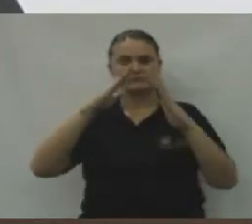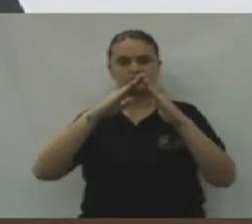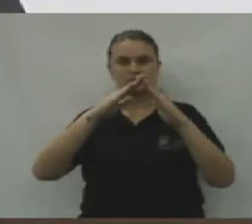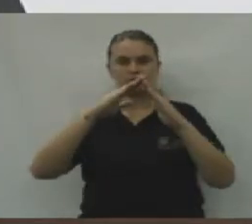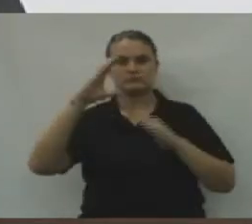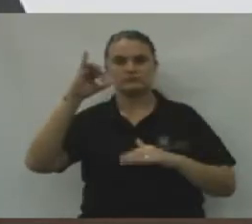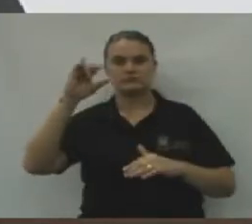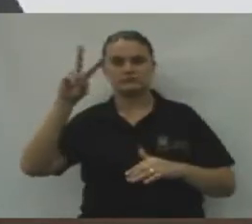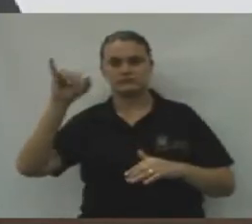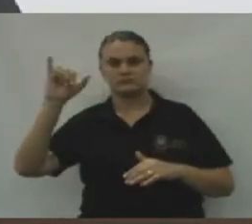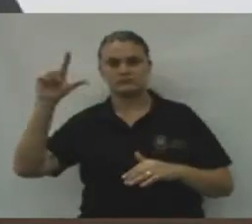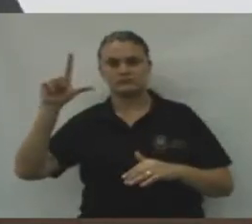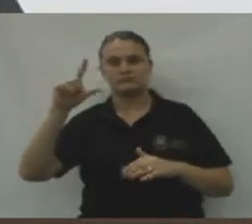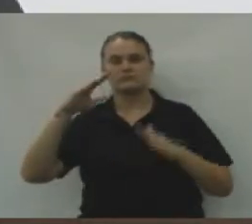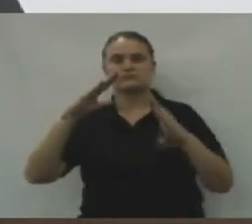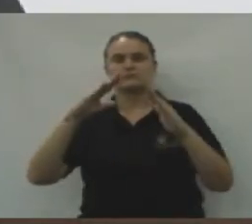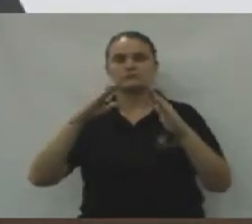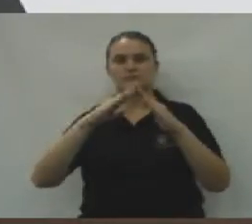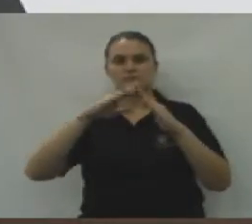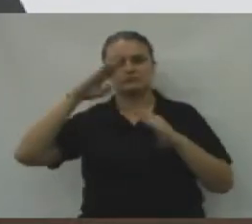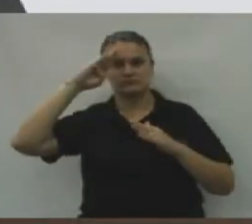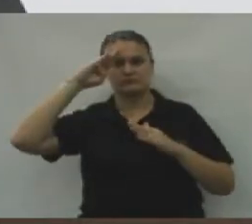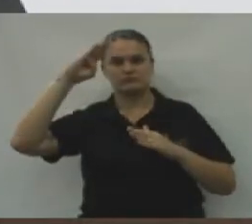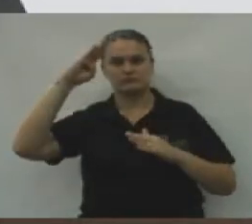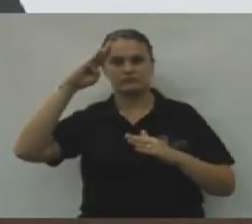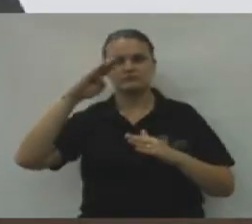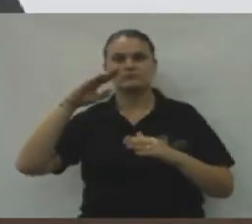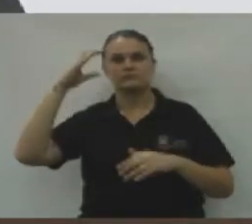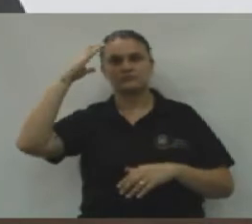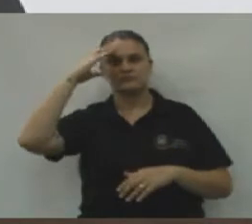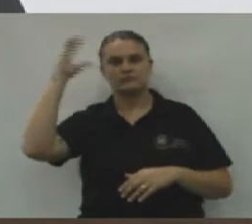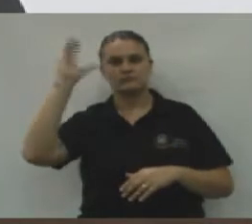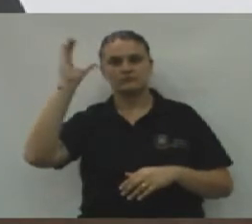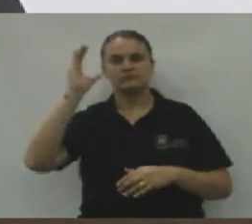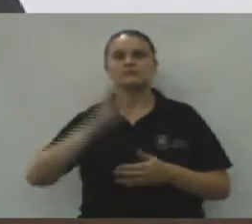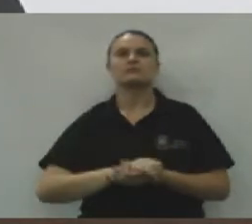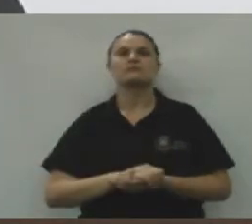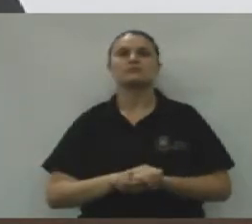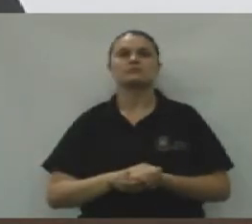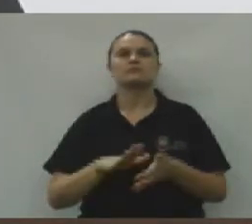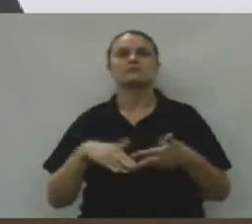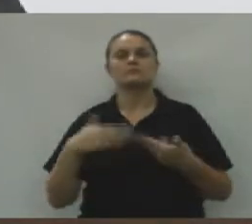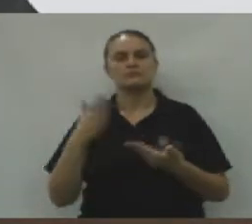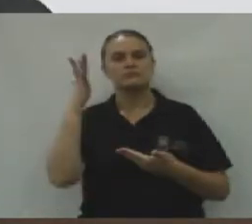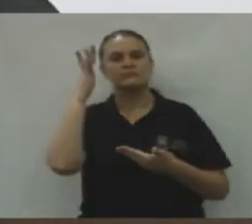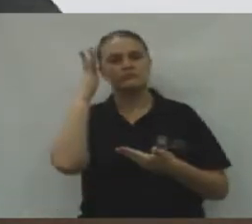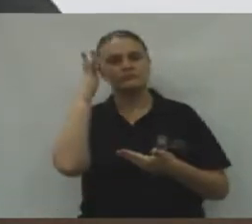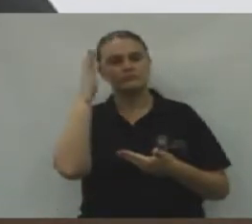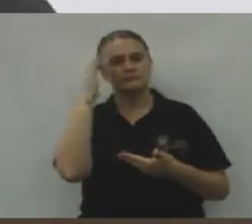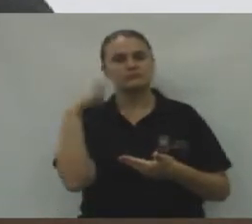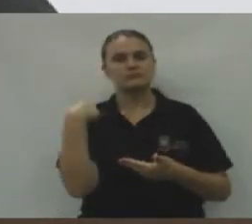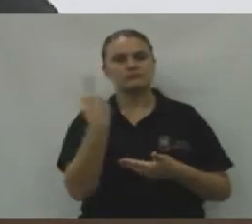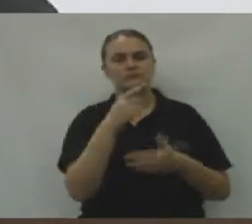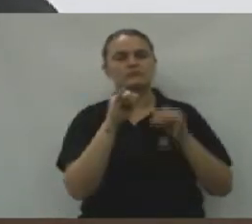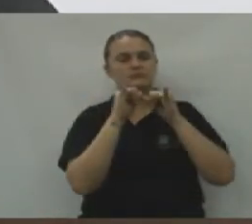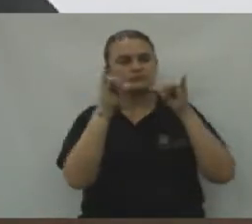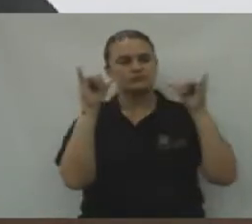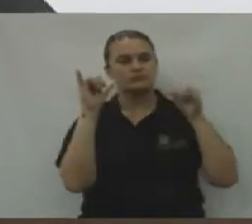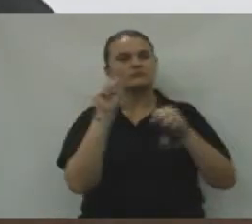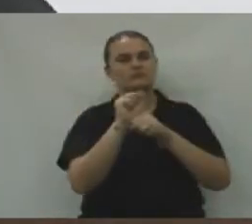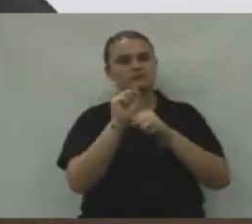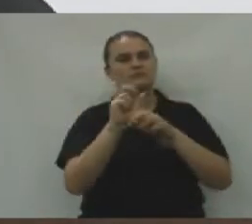Civil, ou melhor, Casa Militar, em Curitiba. Então, né, nós estaríamos... Mas nós vamos anunciar ainda